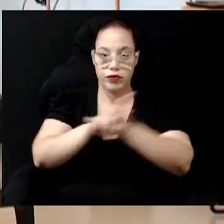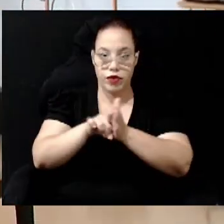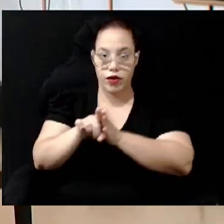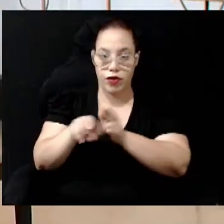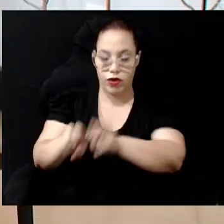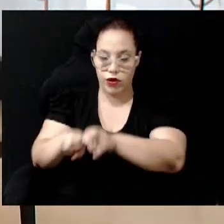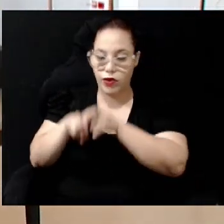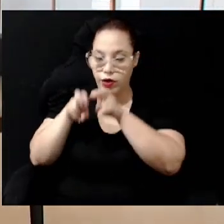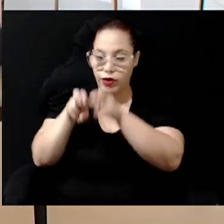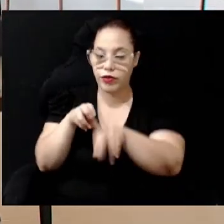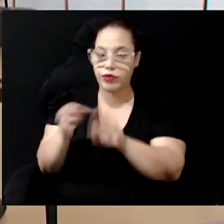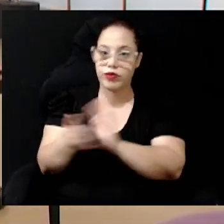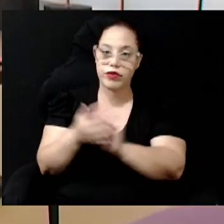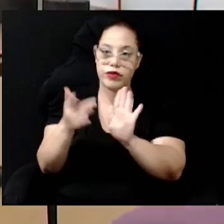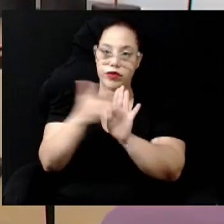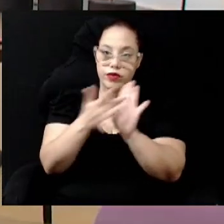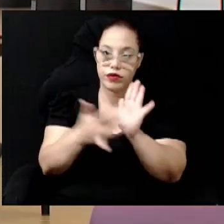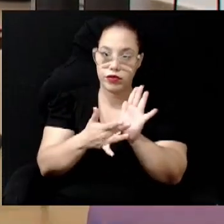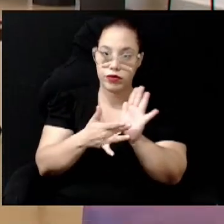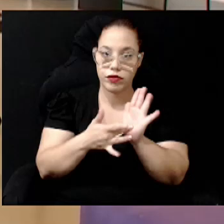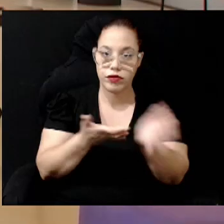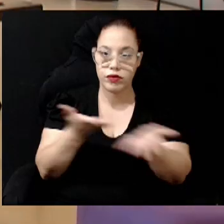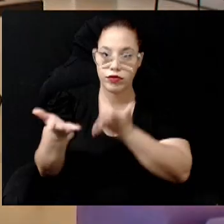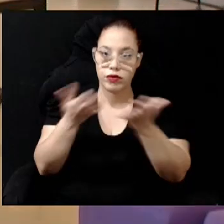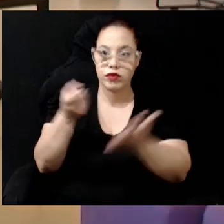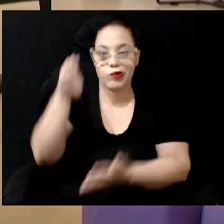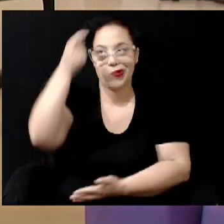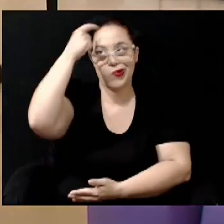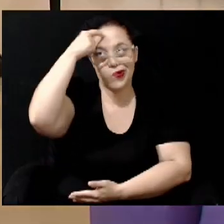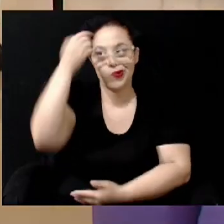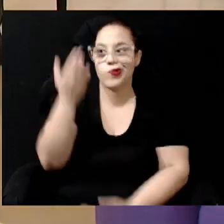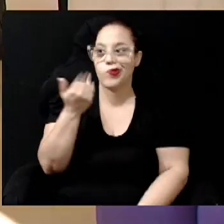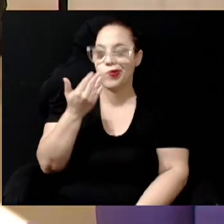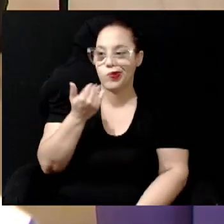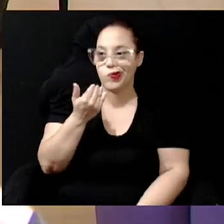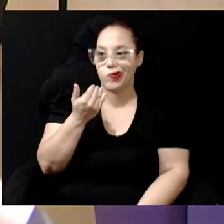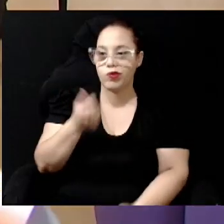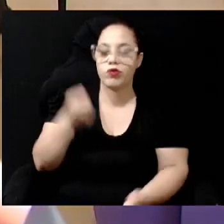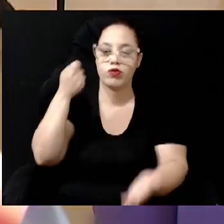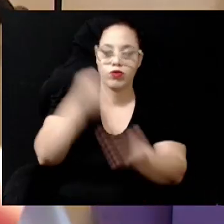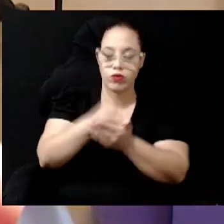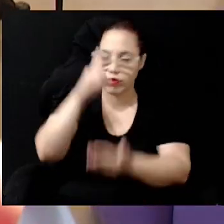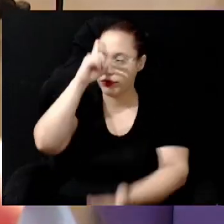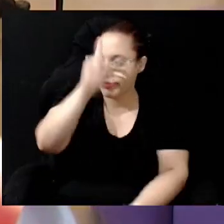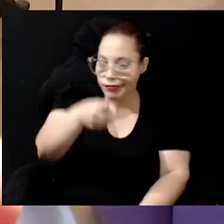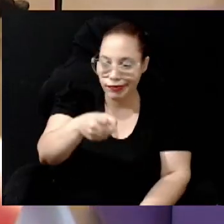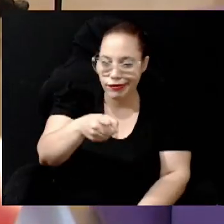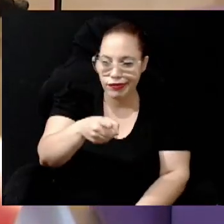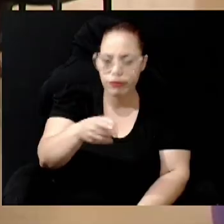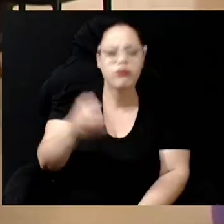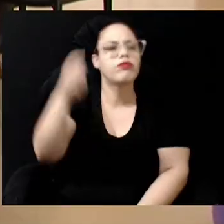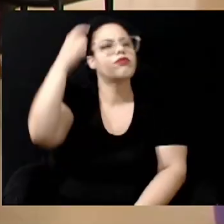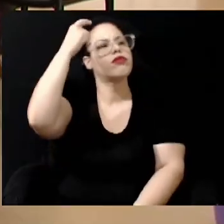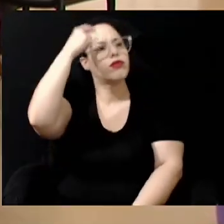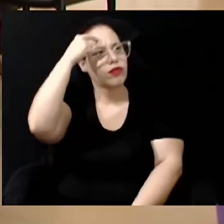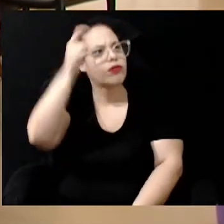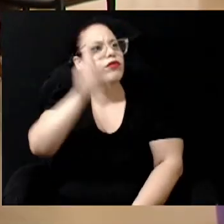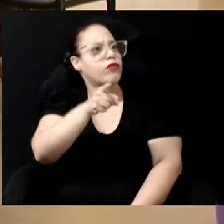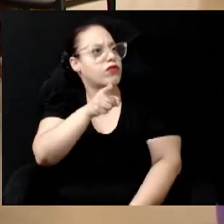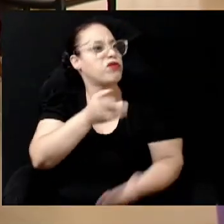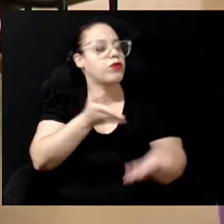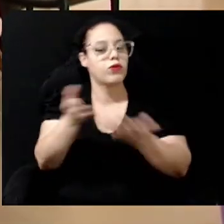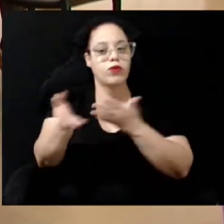A proposta visa promover a consciência alimentar e a tomada de decisões mais conscientes através da